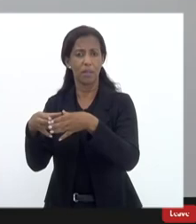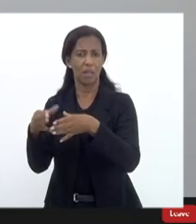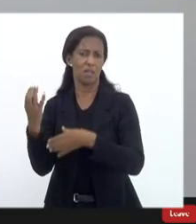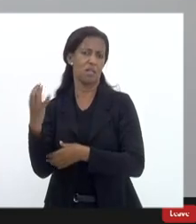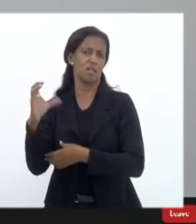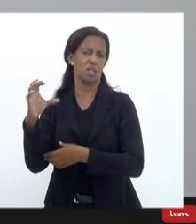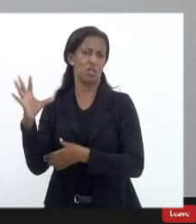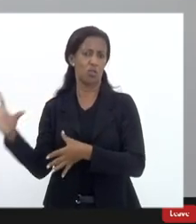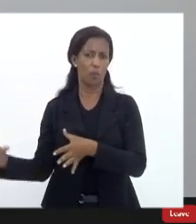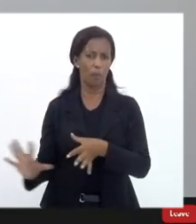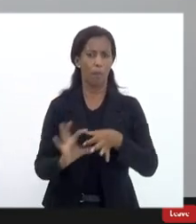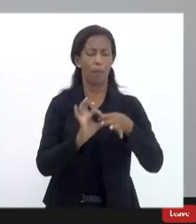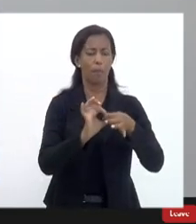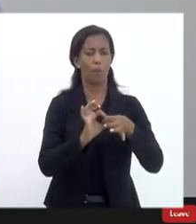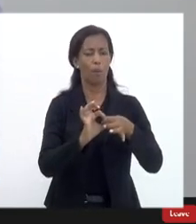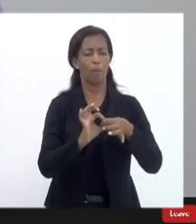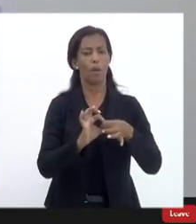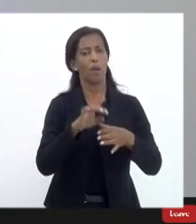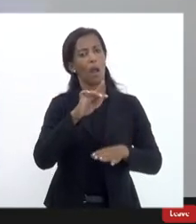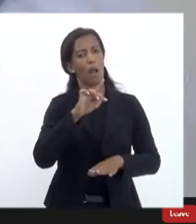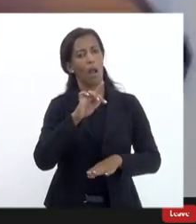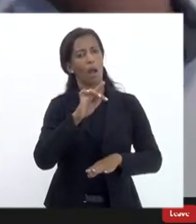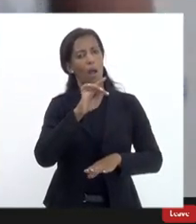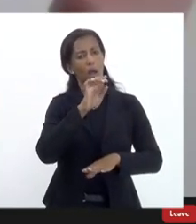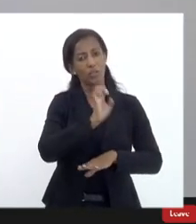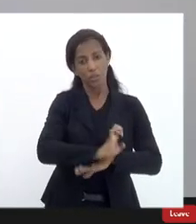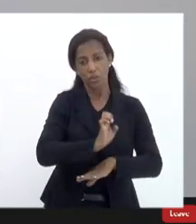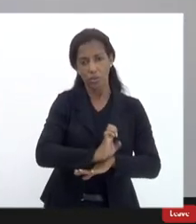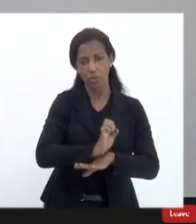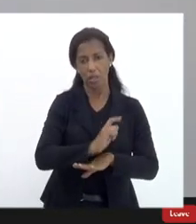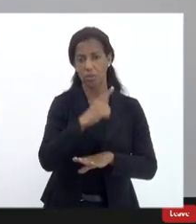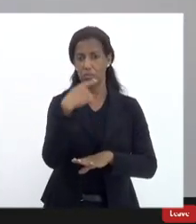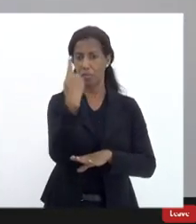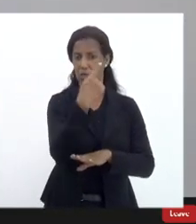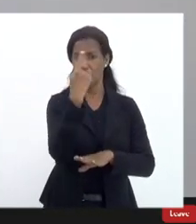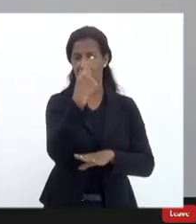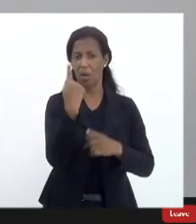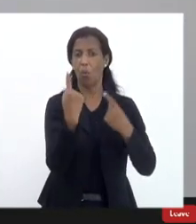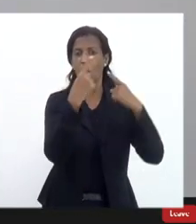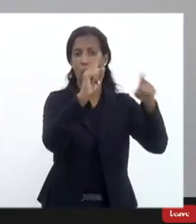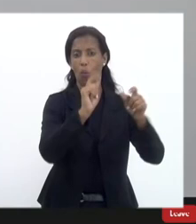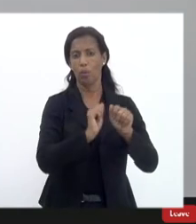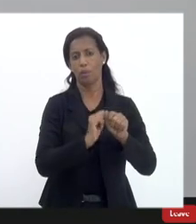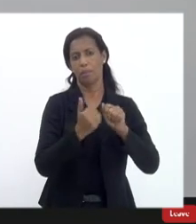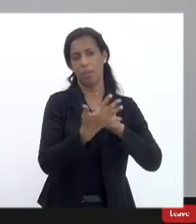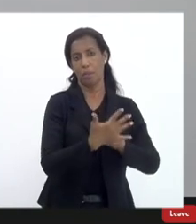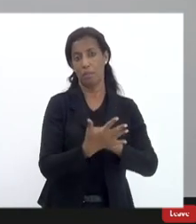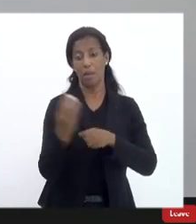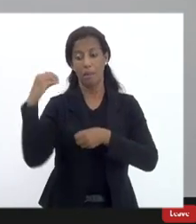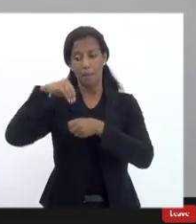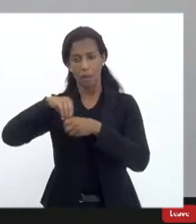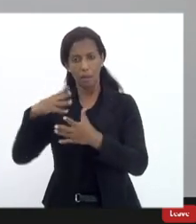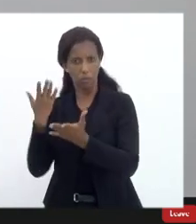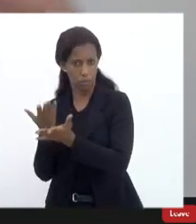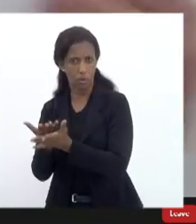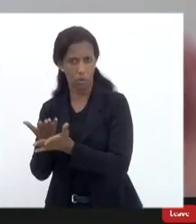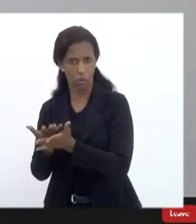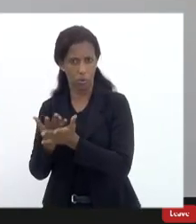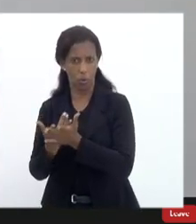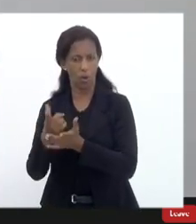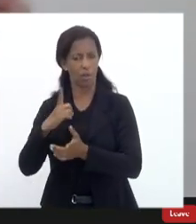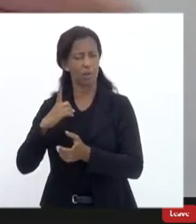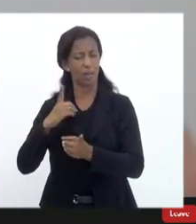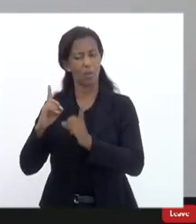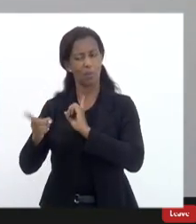vinculado à Secretaria de Estado de Saúde para as medidas mais gerais em relação ao enfrentamento à pandemia, mas como as escolas tem